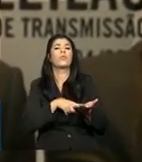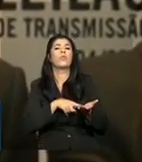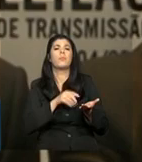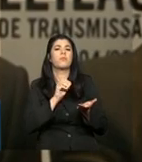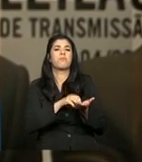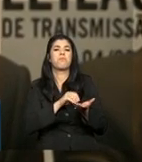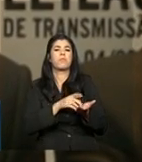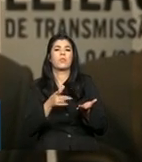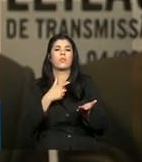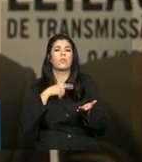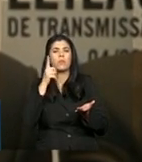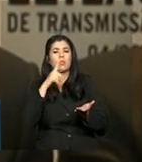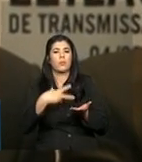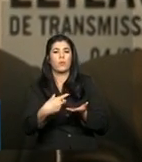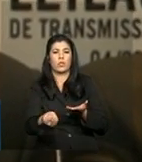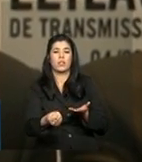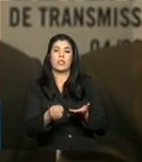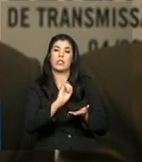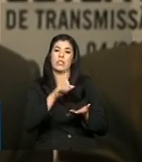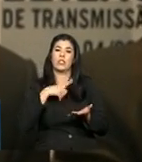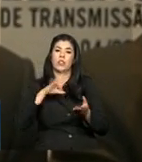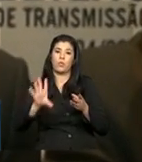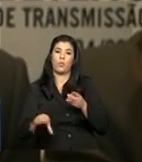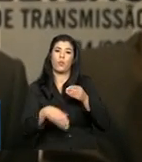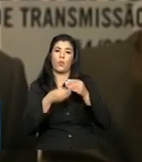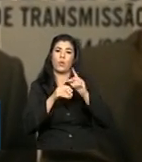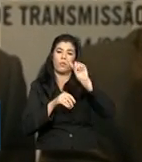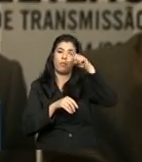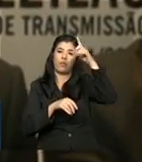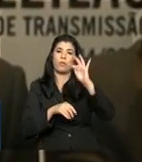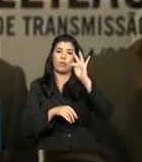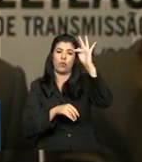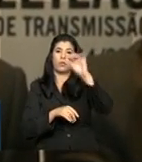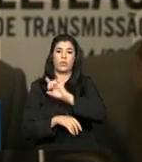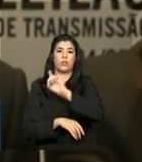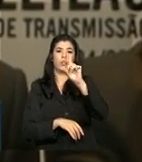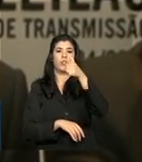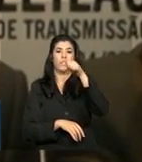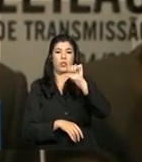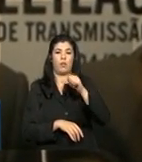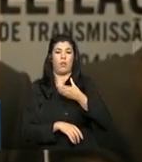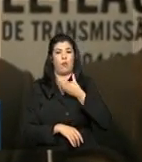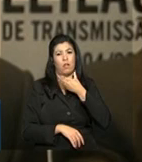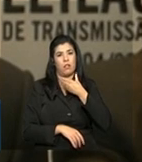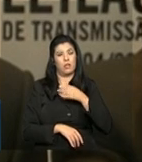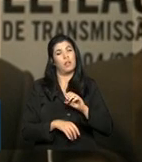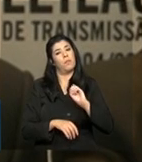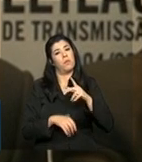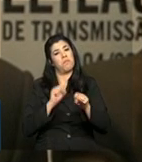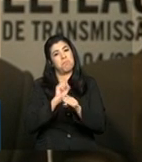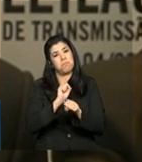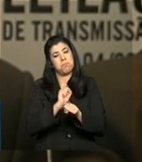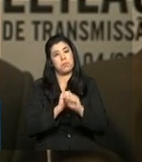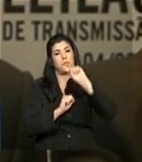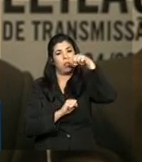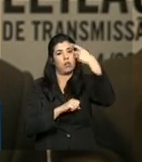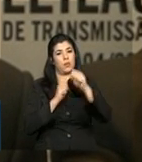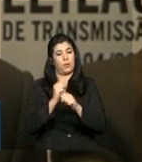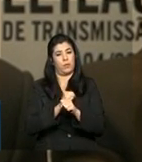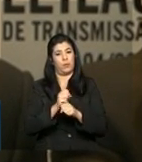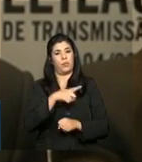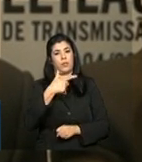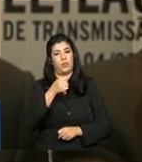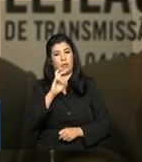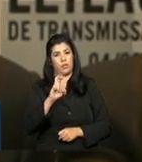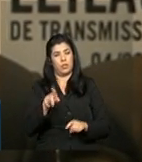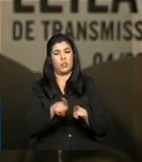o atendimento da carga, né? Se eles vão entrar já no próximo leilão que a gente tem aí, que é dia 19 de dezembro, ou isso vai ficar para o ano que vem.